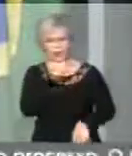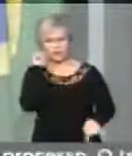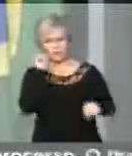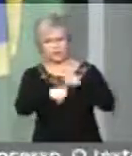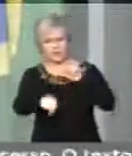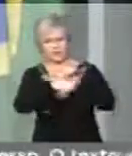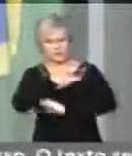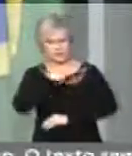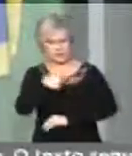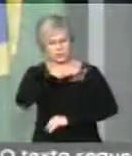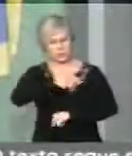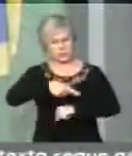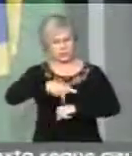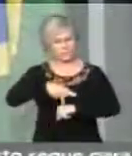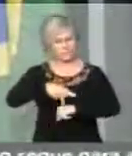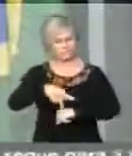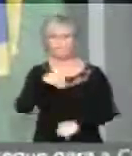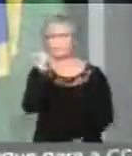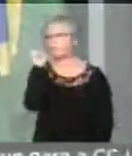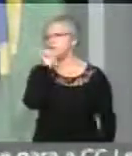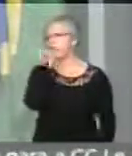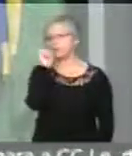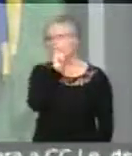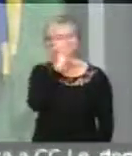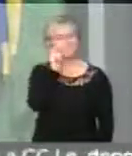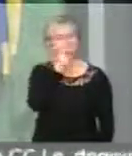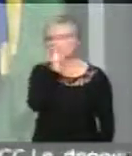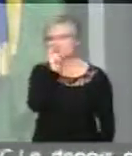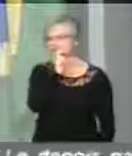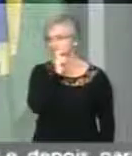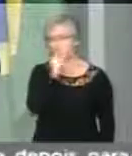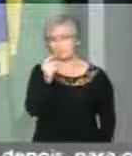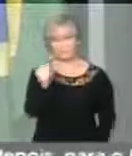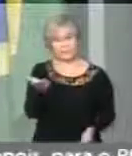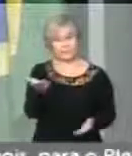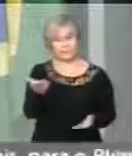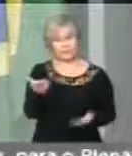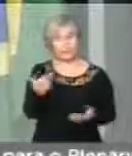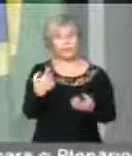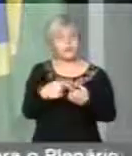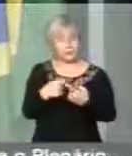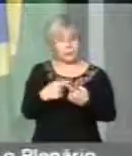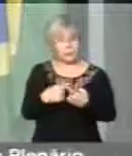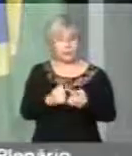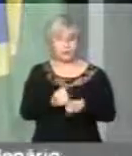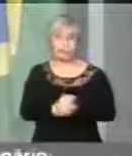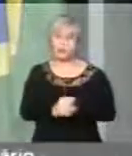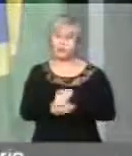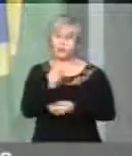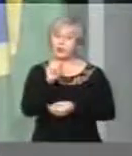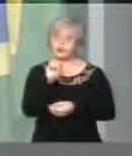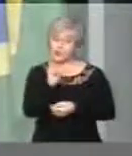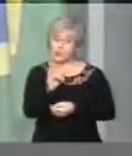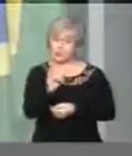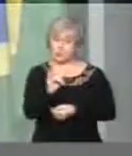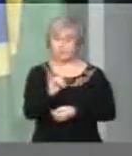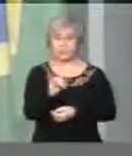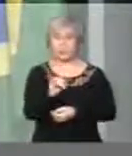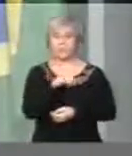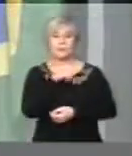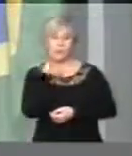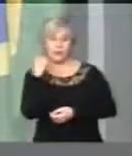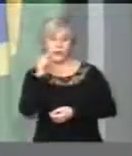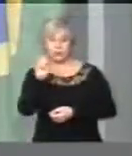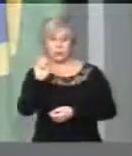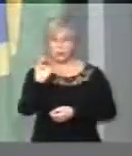no Brasil é uma falácia, é uma mentira. Até mesmo porque, se morressem então 80